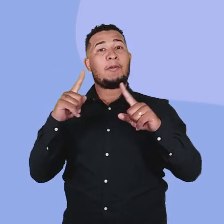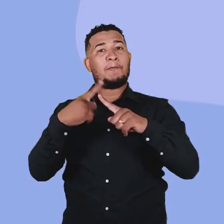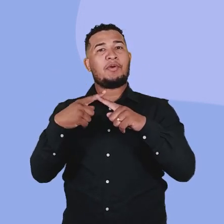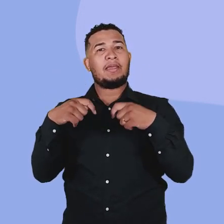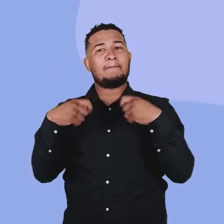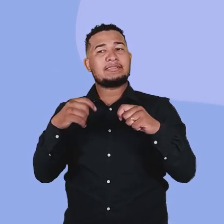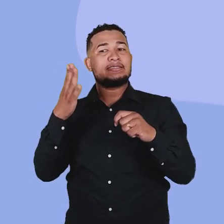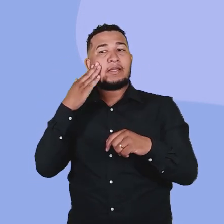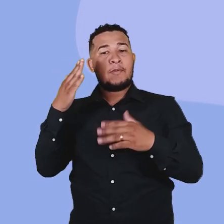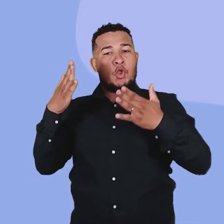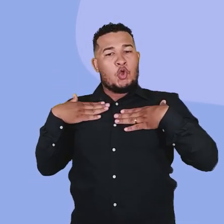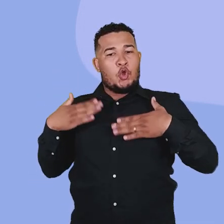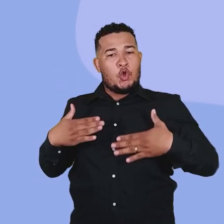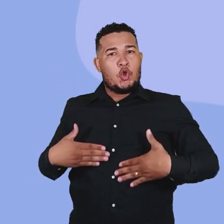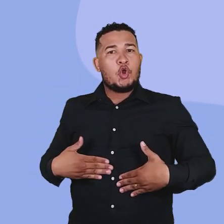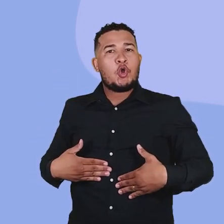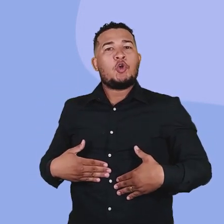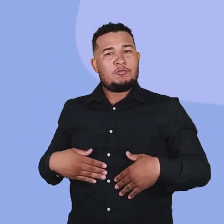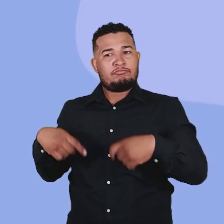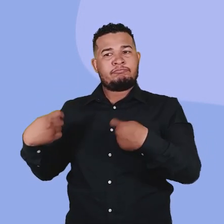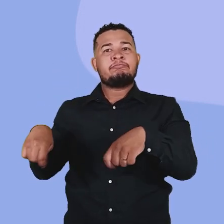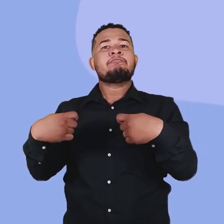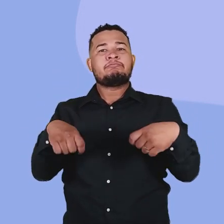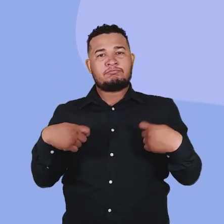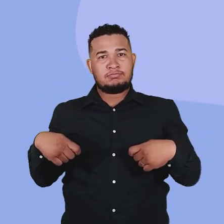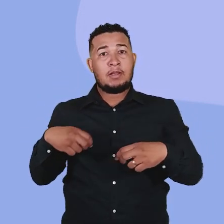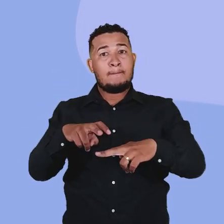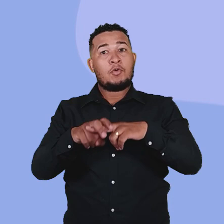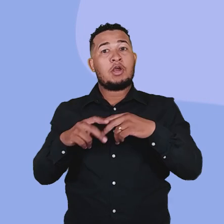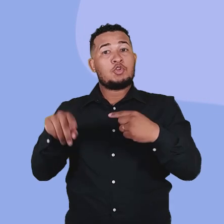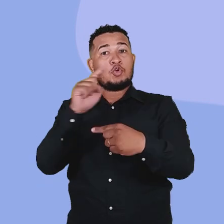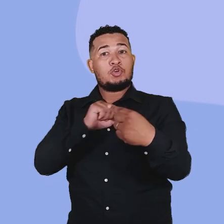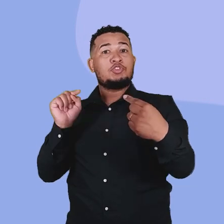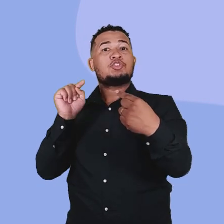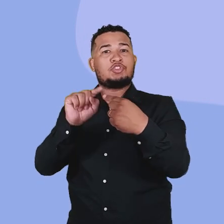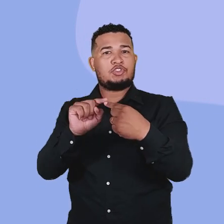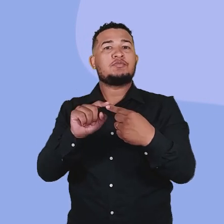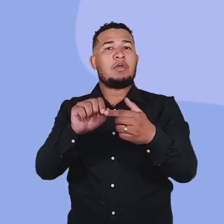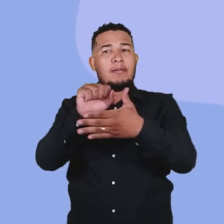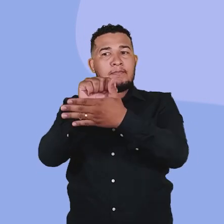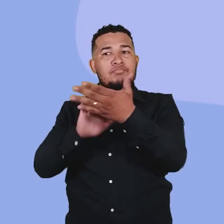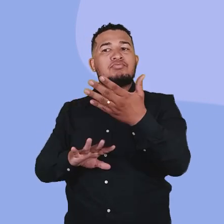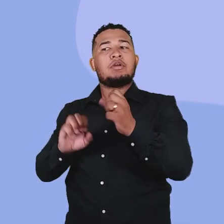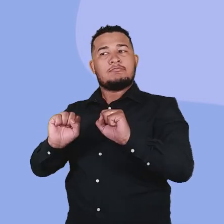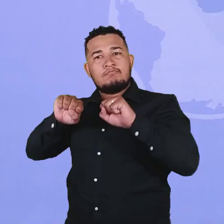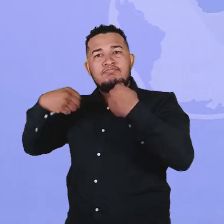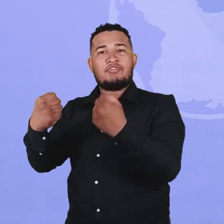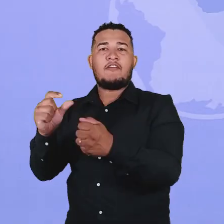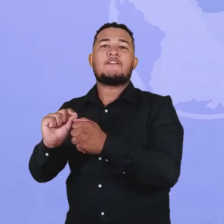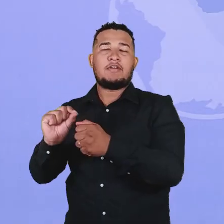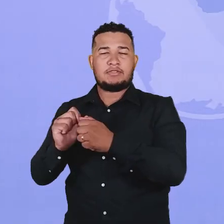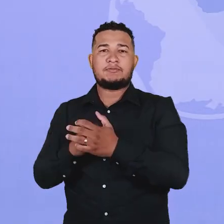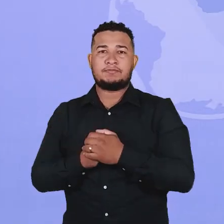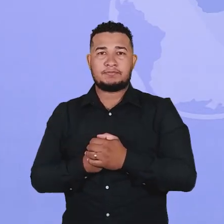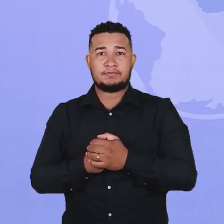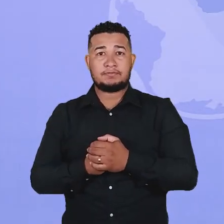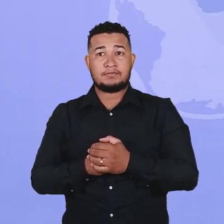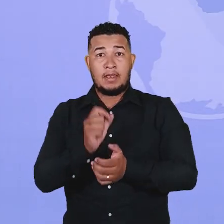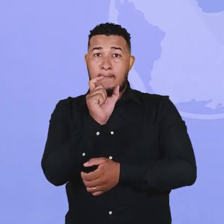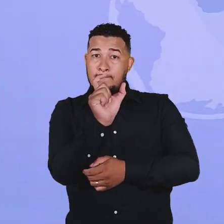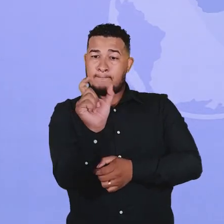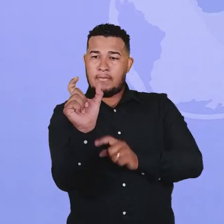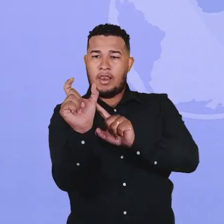precisam atender às necessidades do seu corpo para os exercícios específicos que realizam. Observe aqui comigo.